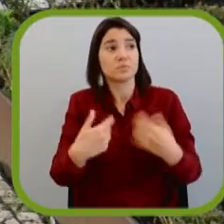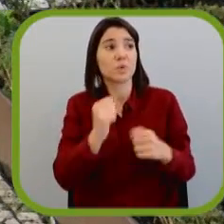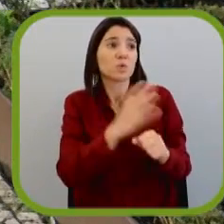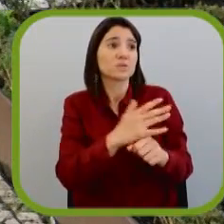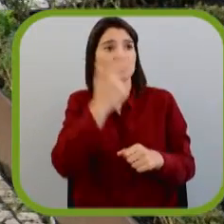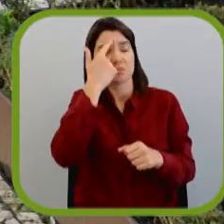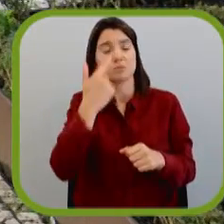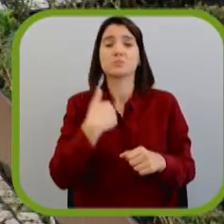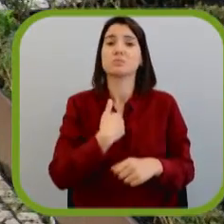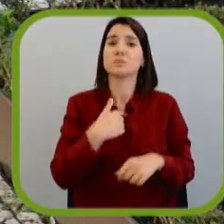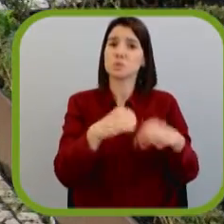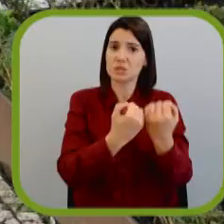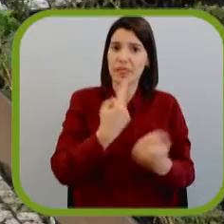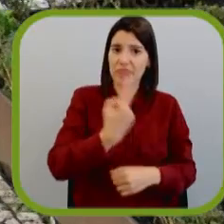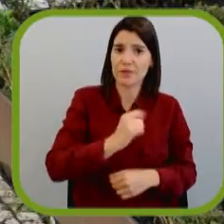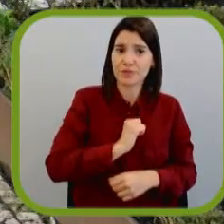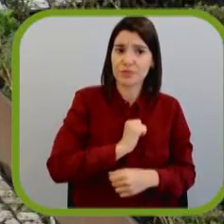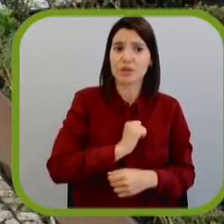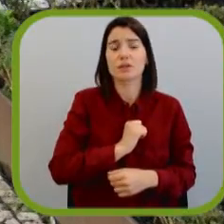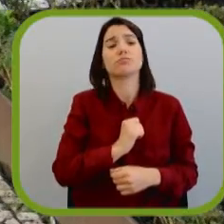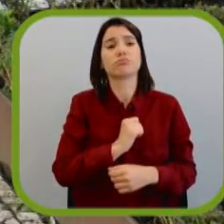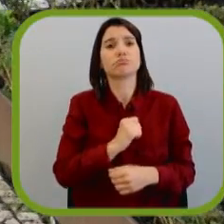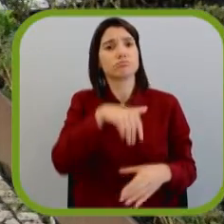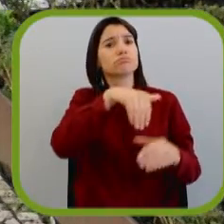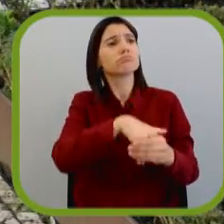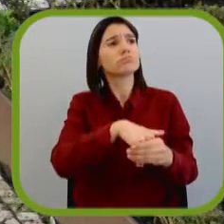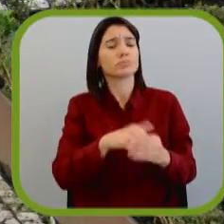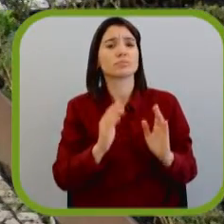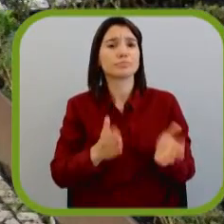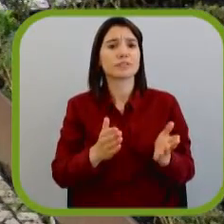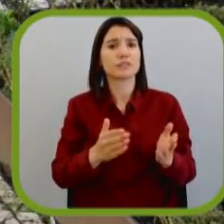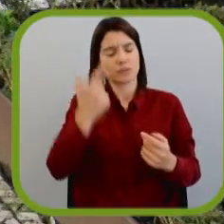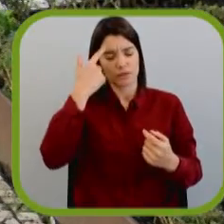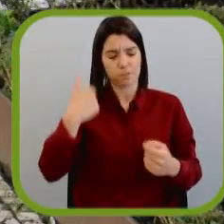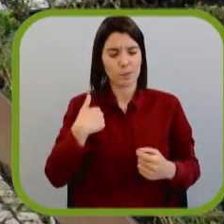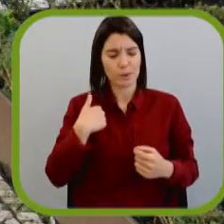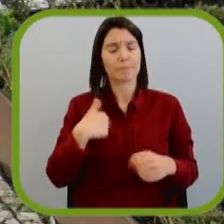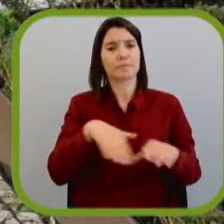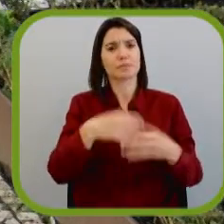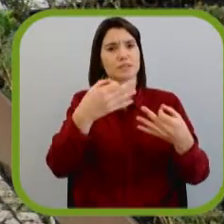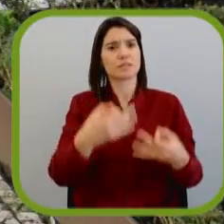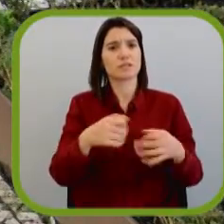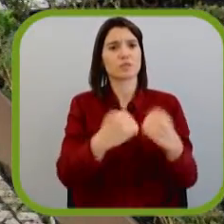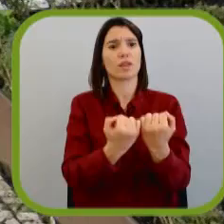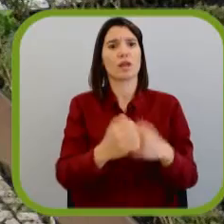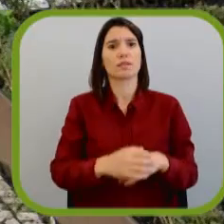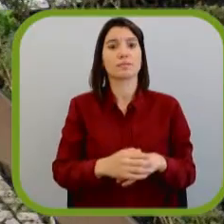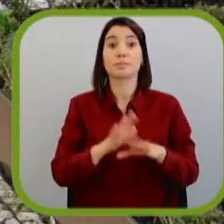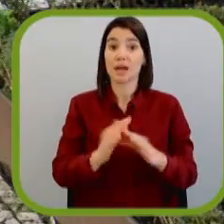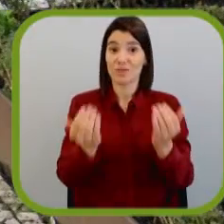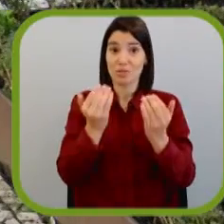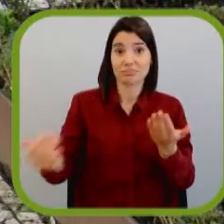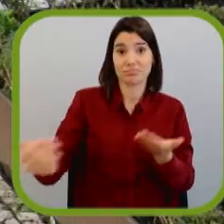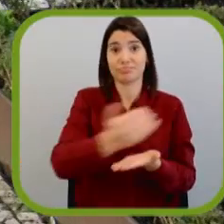terceiros, outras acreditam que o seu dever perante a sociedade se prende no exercício do voto, como um ato de consciência e civismo.